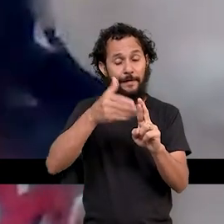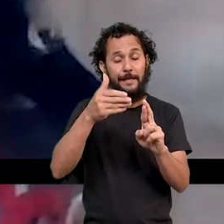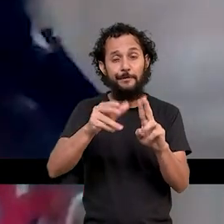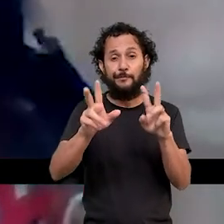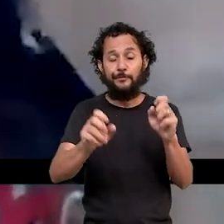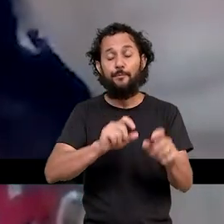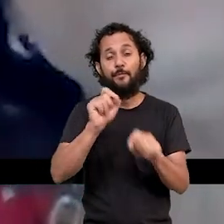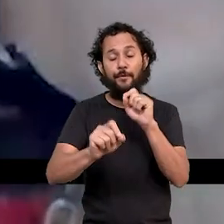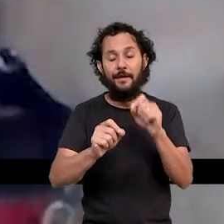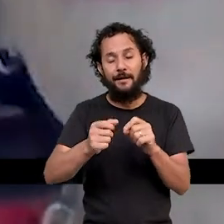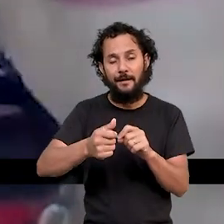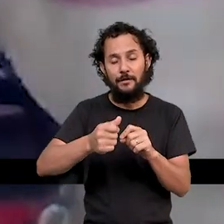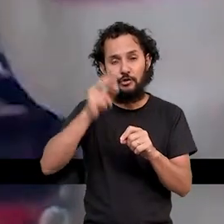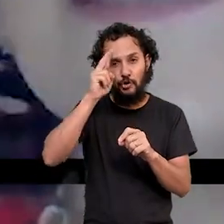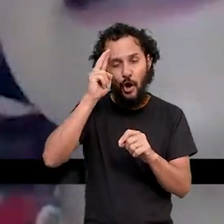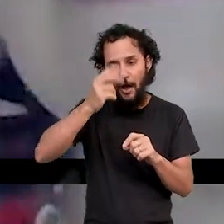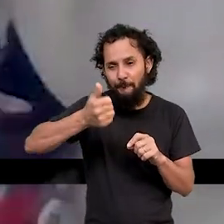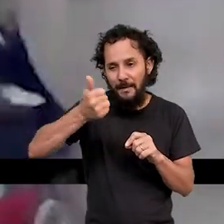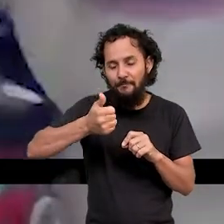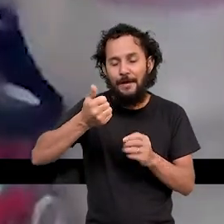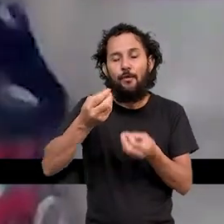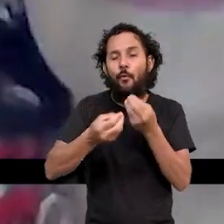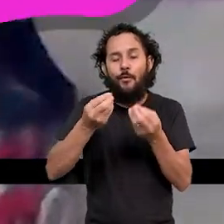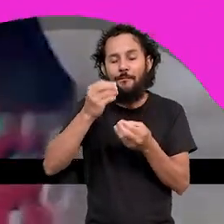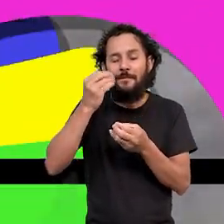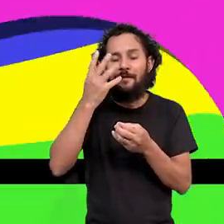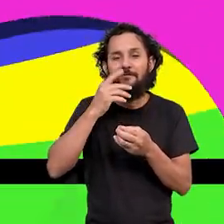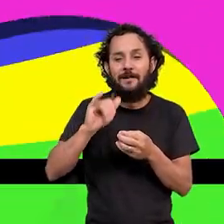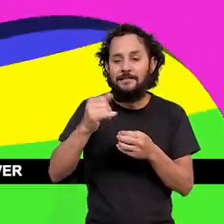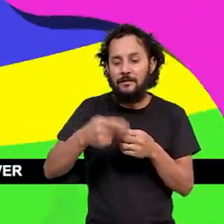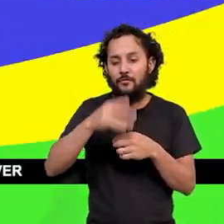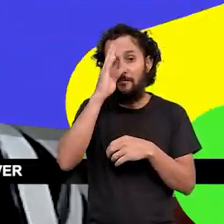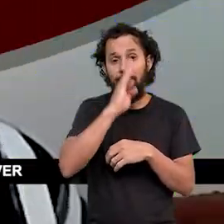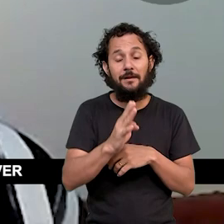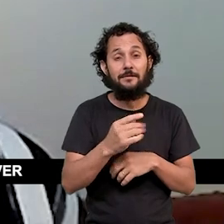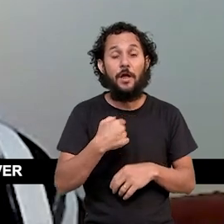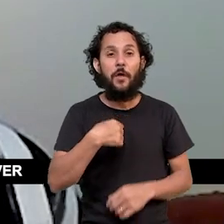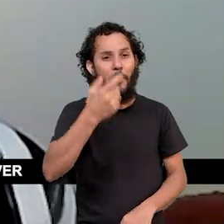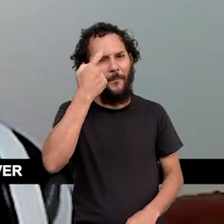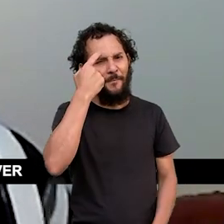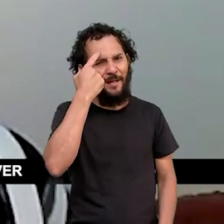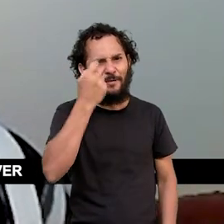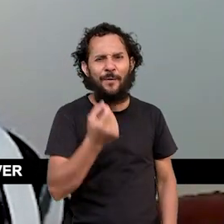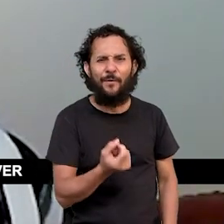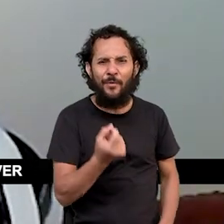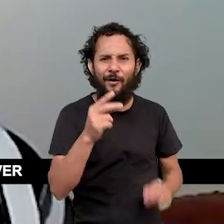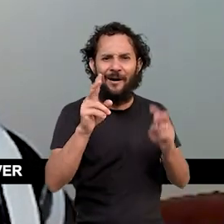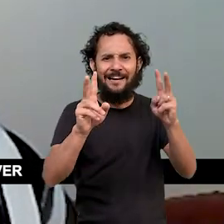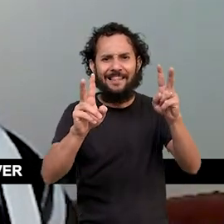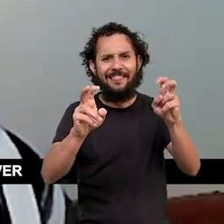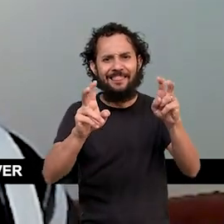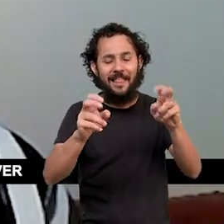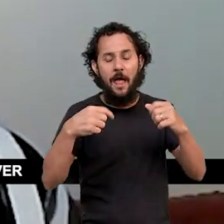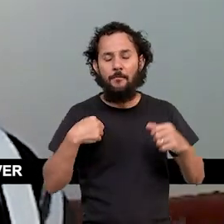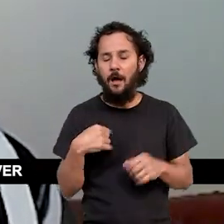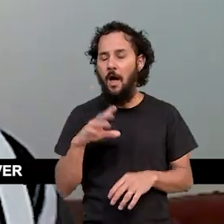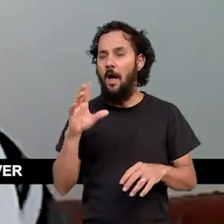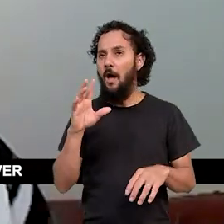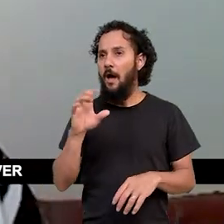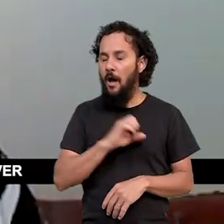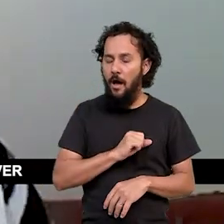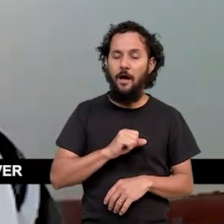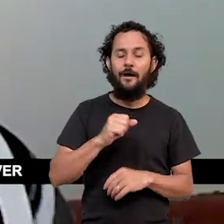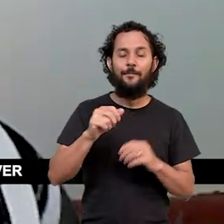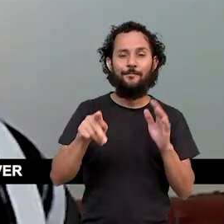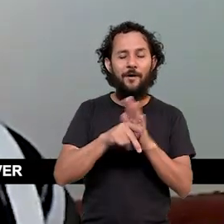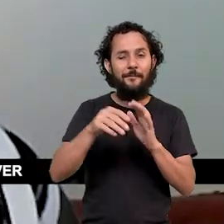referência dessas primeiras histórias da infância brasileira. Eu pensei aqui, nossa, entrei num tema que foi minha paixão,